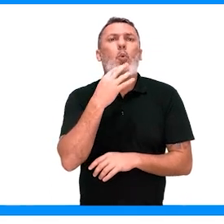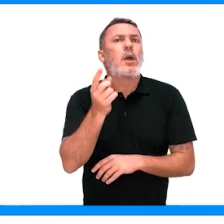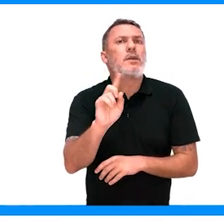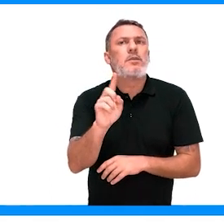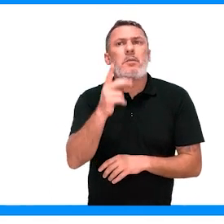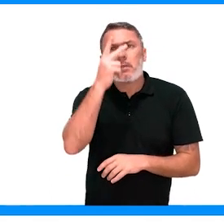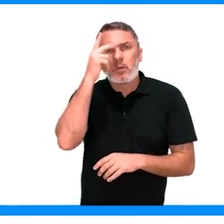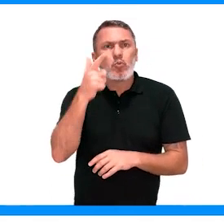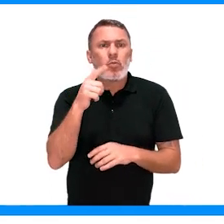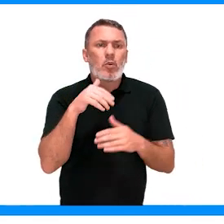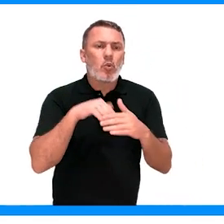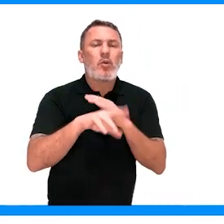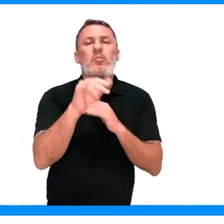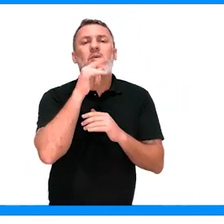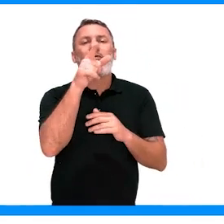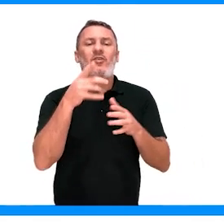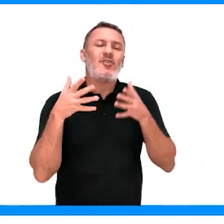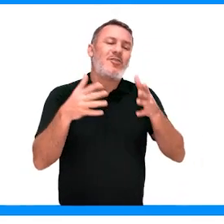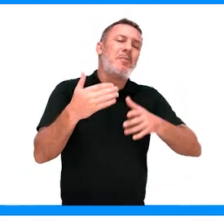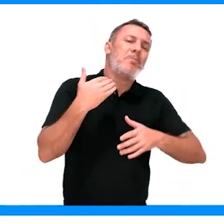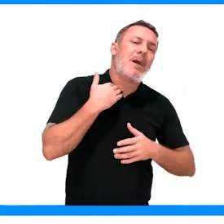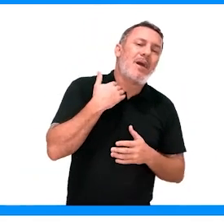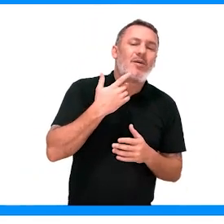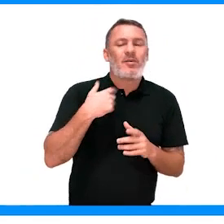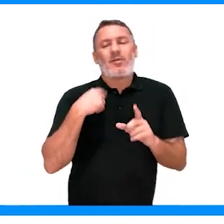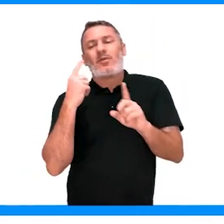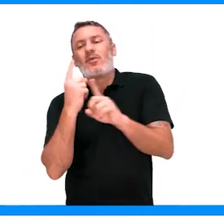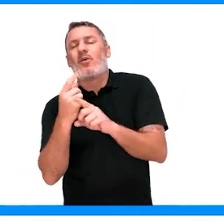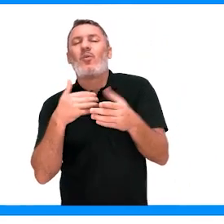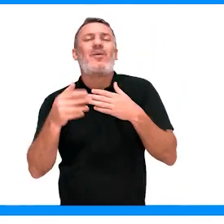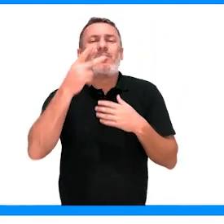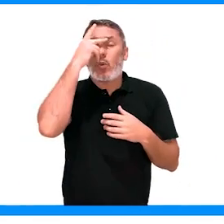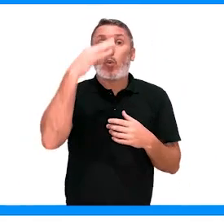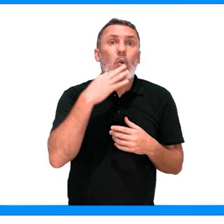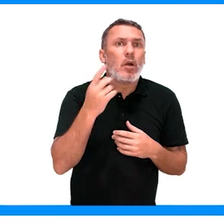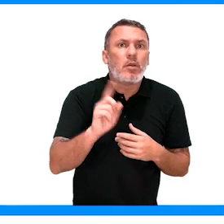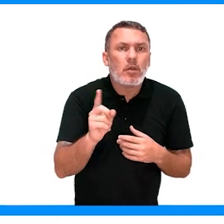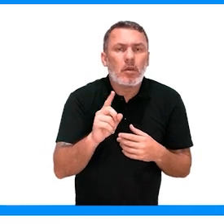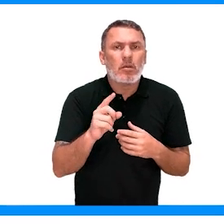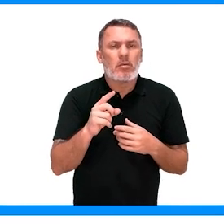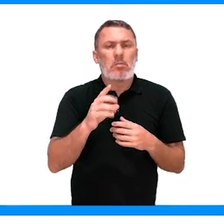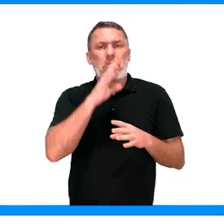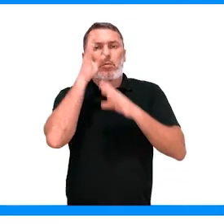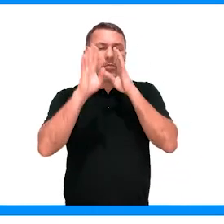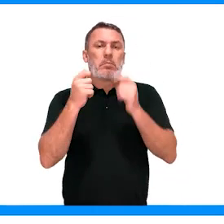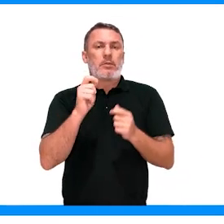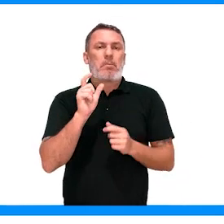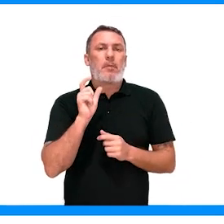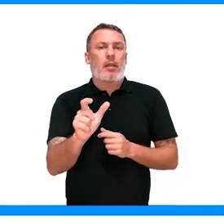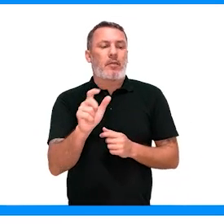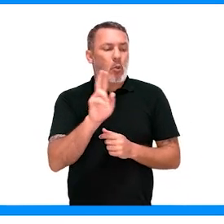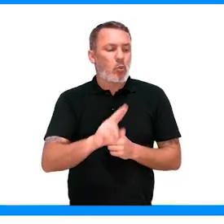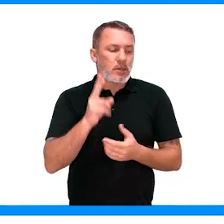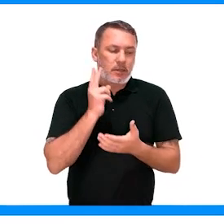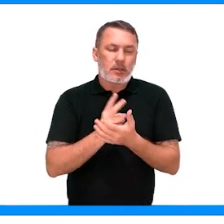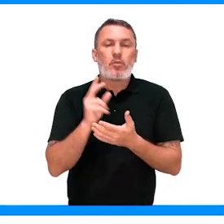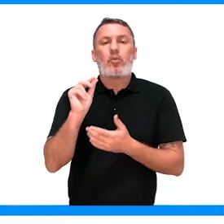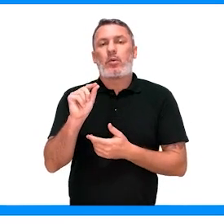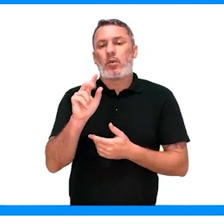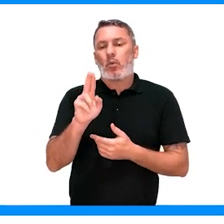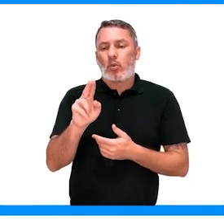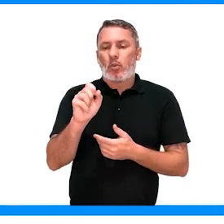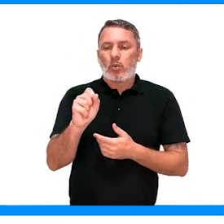tem intimidade, ou seja, um gerente de banco, um professor, um diretor, ou uma pessoa que você não tem intimidade, nunca